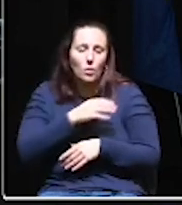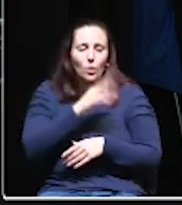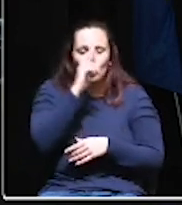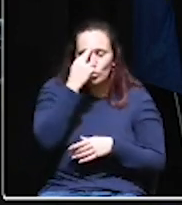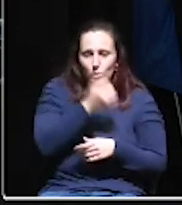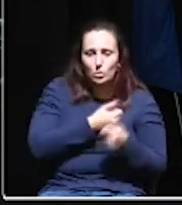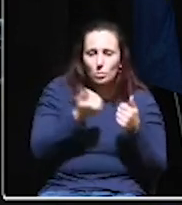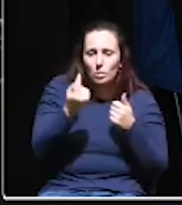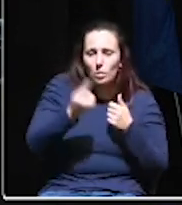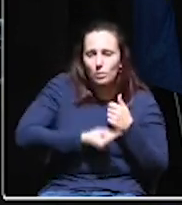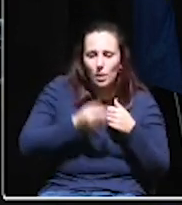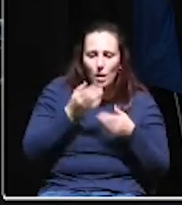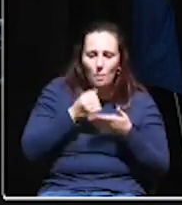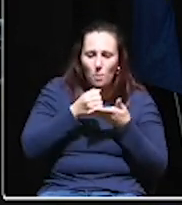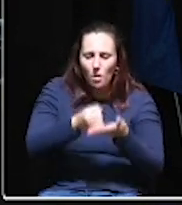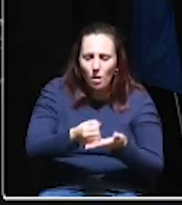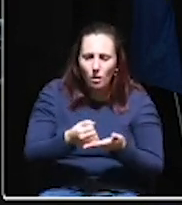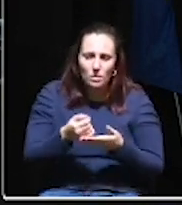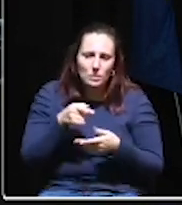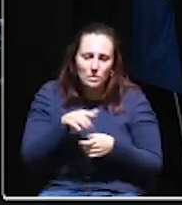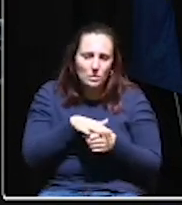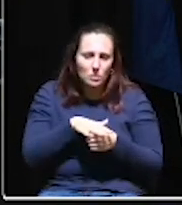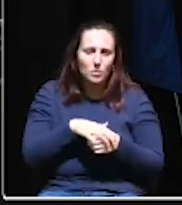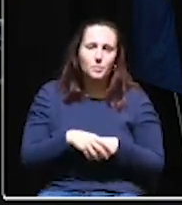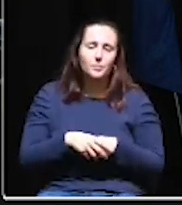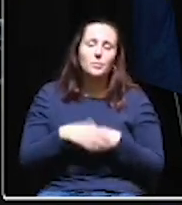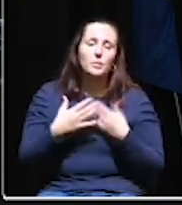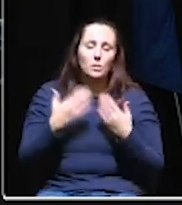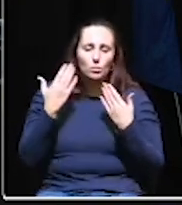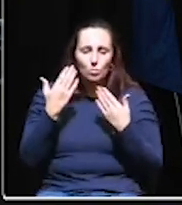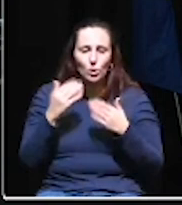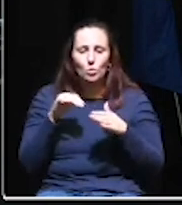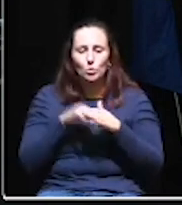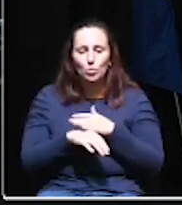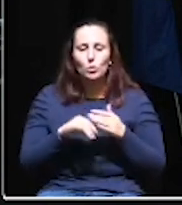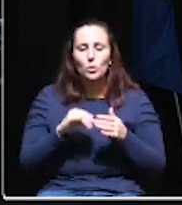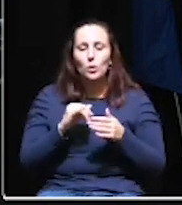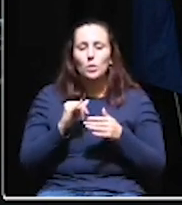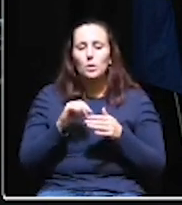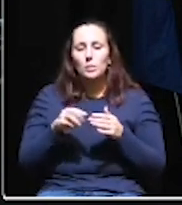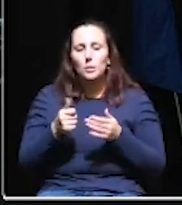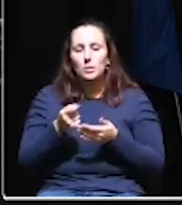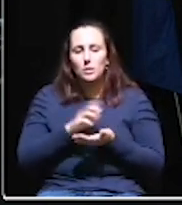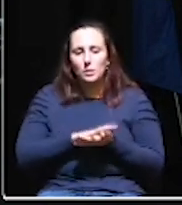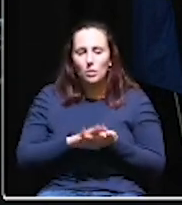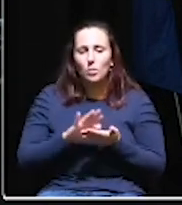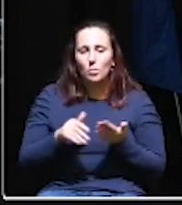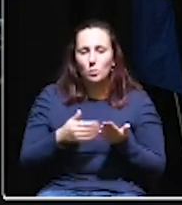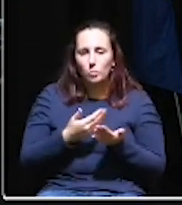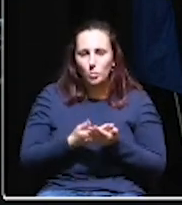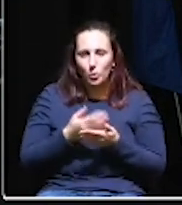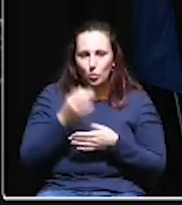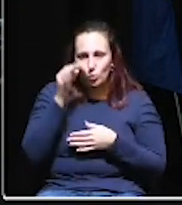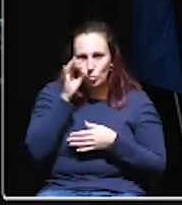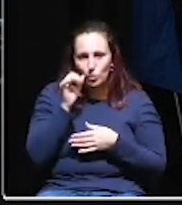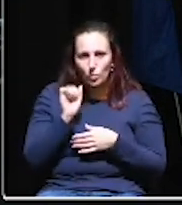a combater fortemente a injustiça do mercado imobiliário. Saudamos por isso o chumbo da isenção do IMT, que Carlos Moedas propôs e que